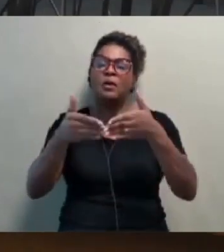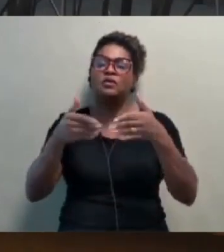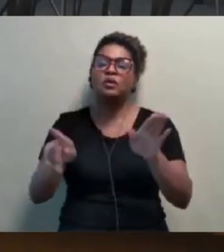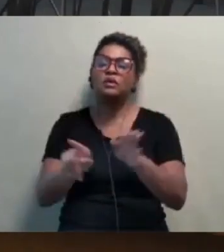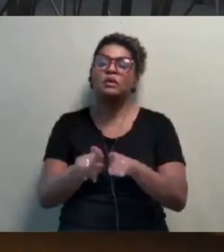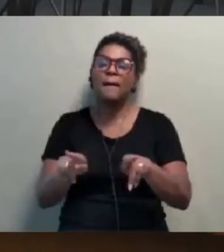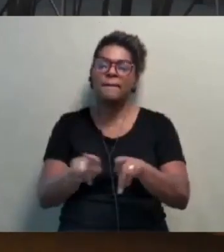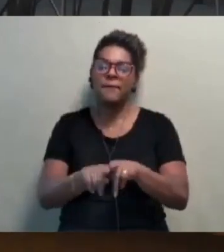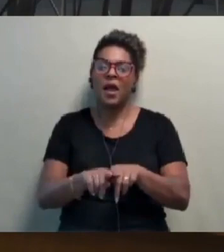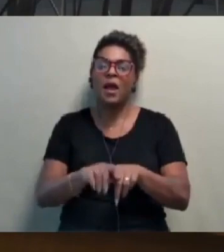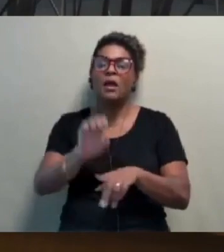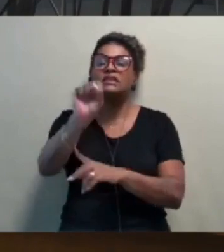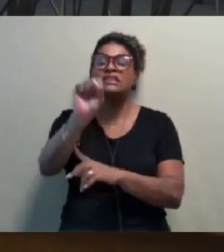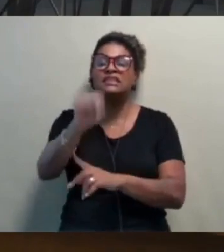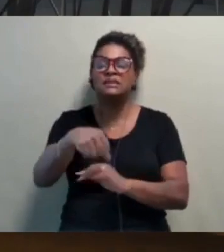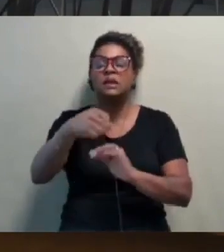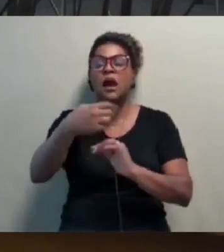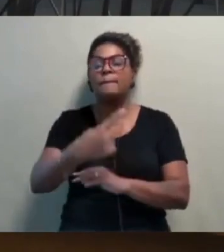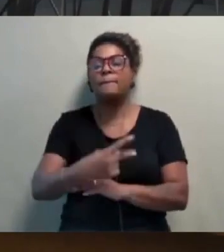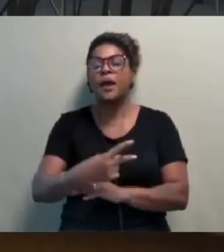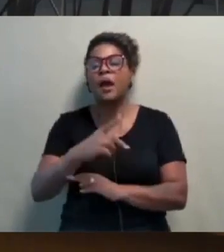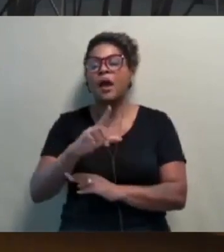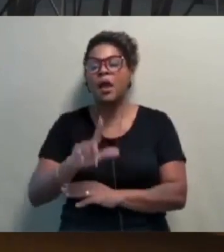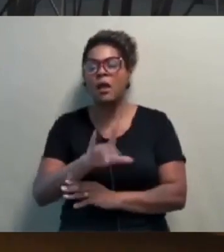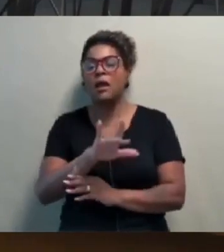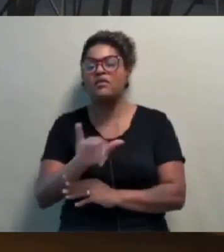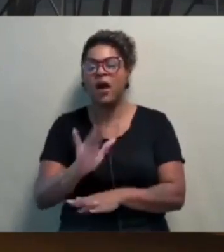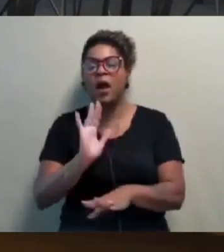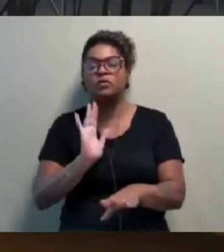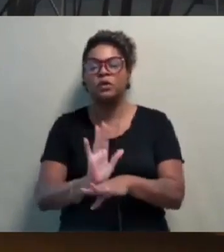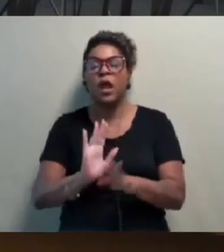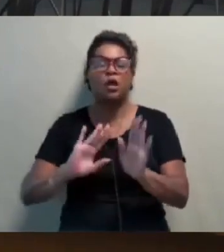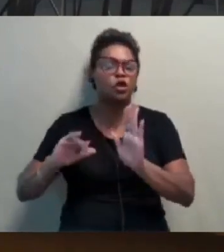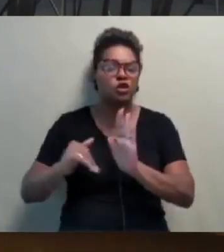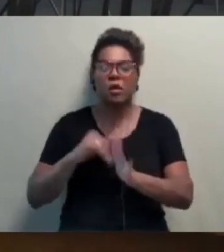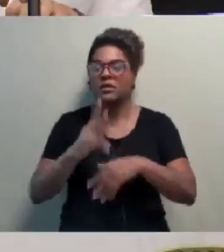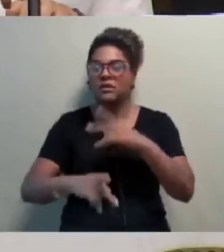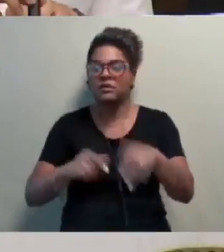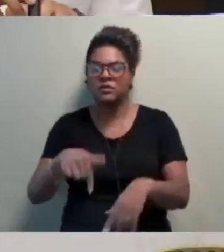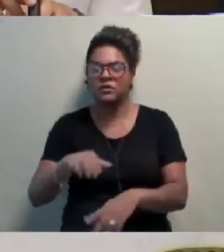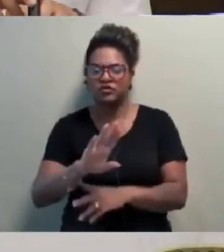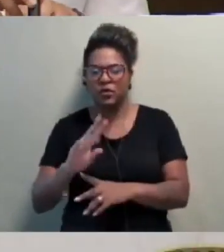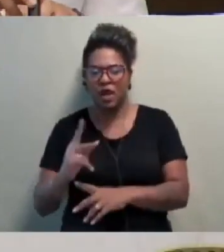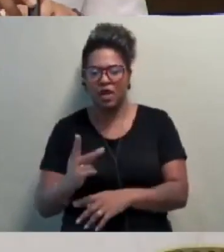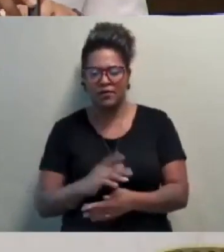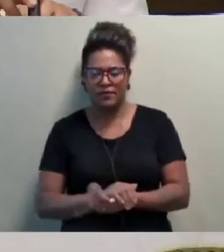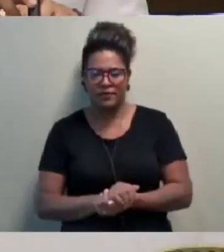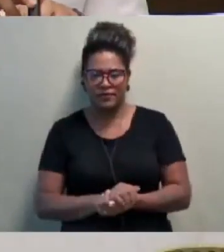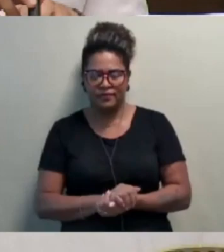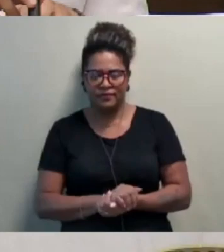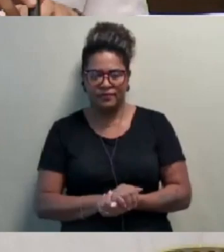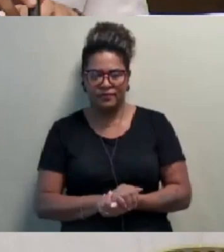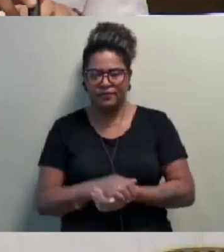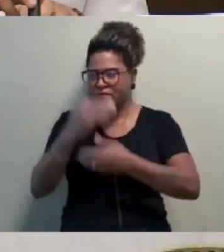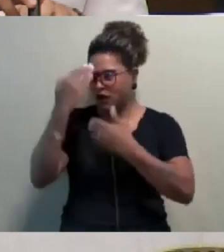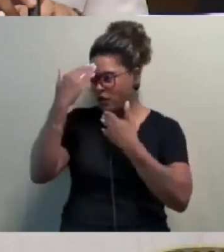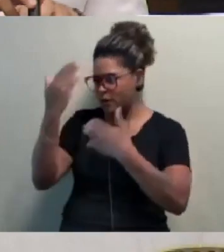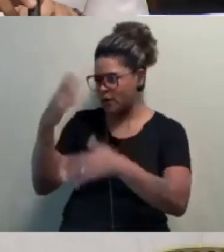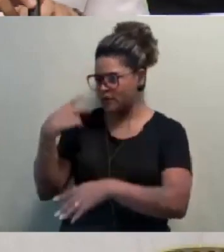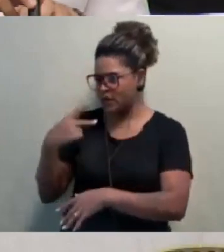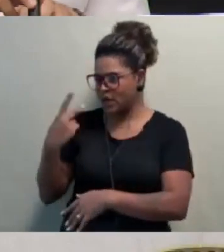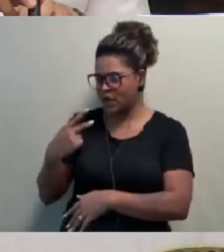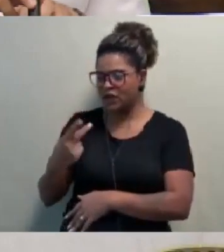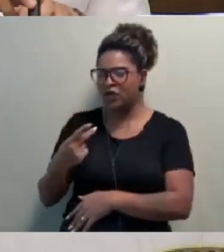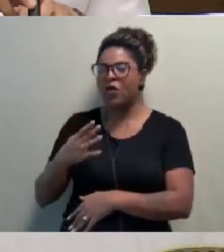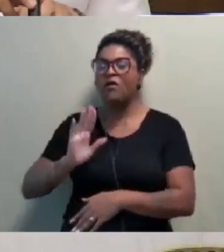encaminhamento, sim ao projeto que vai ajudar praticamente toda a cidade de Belo Horizonte. Muito obrigado, vereador. Para discutir, o